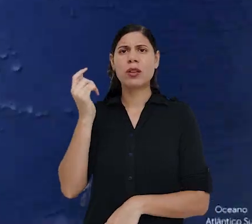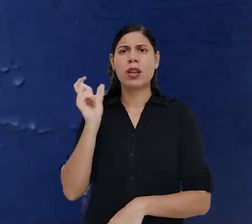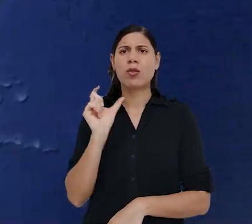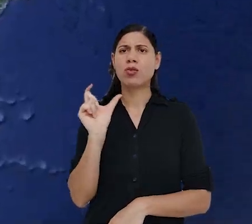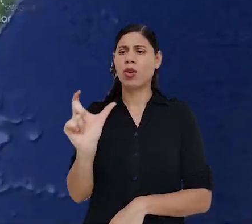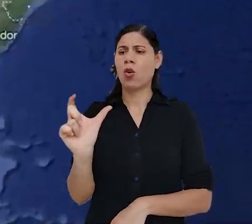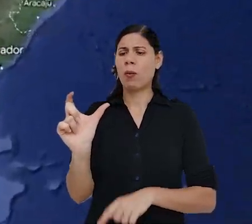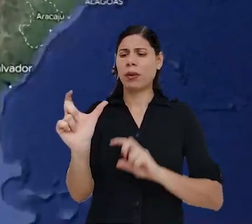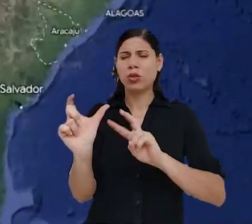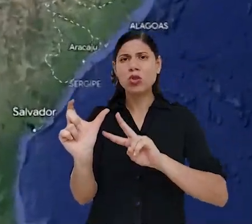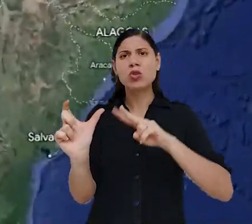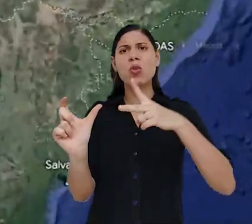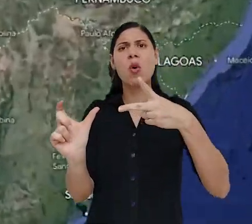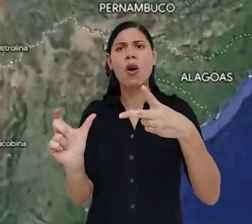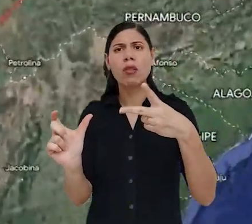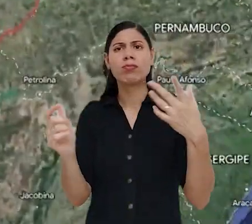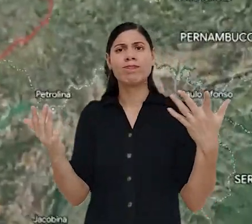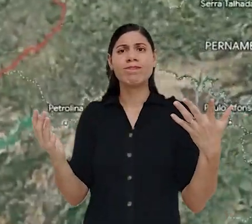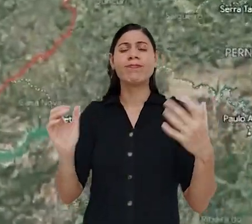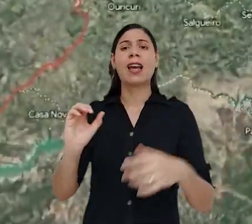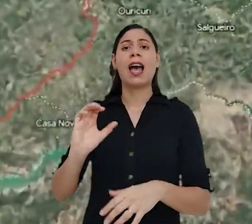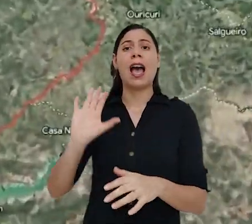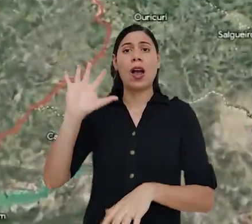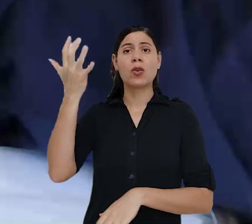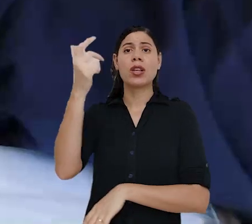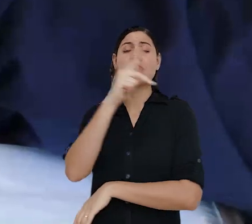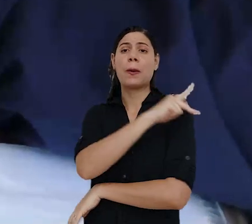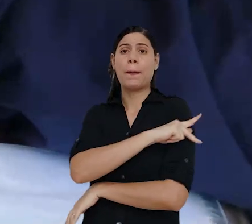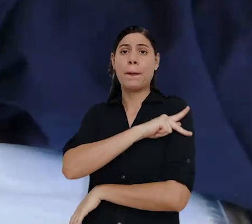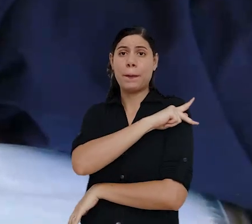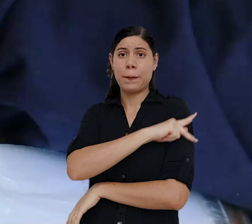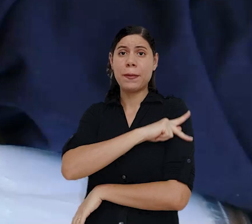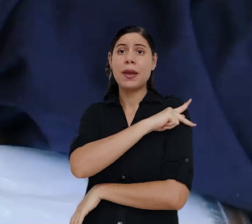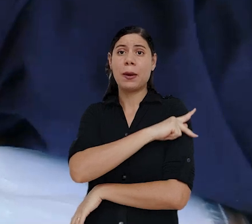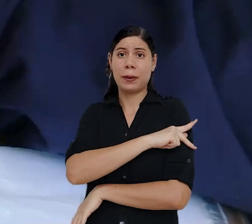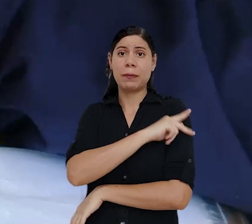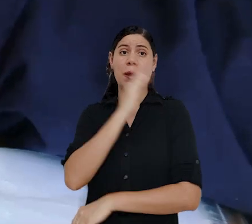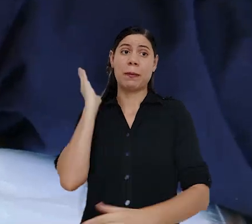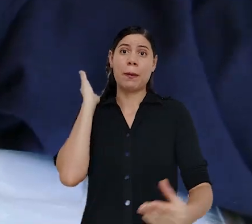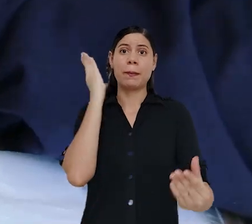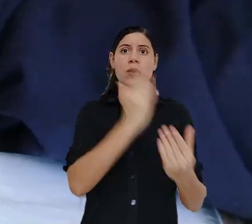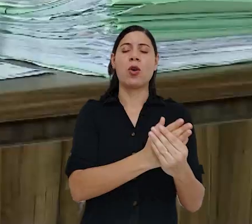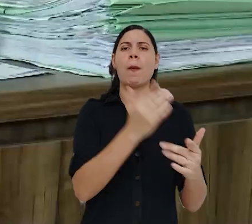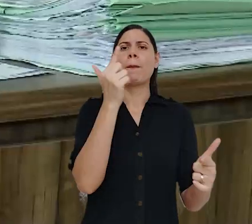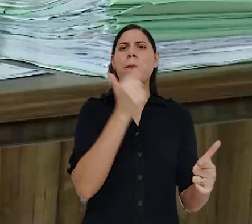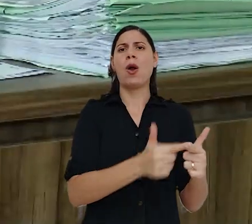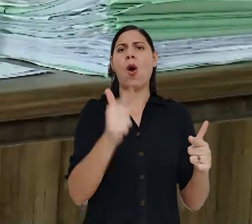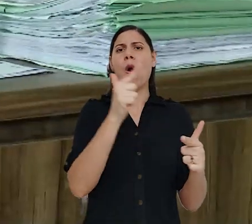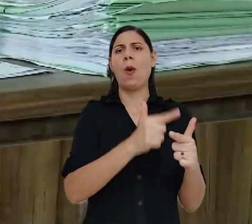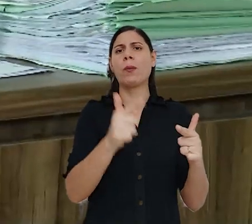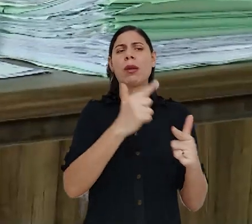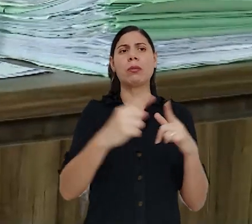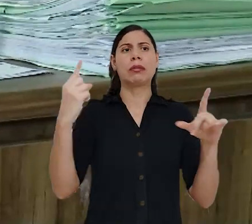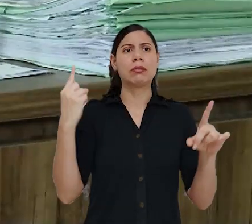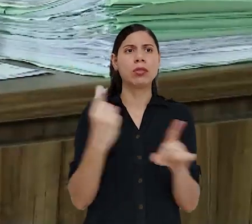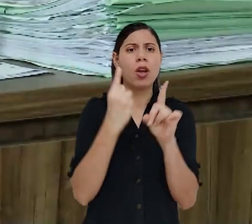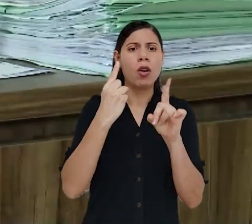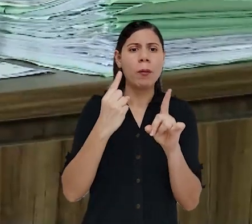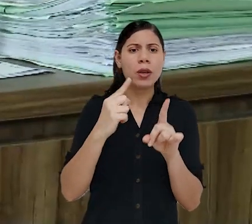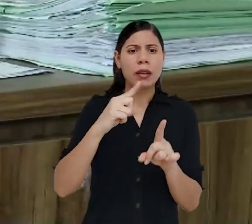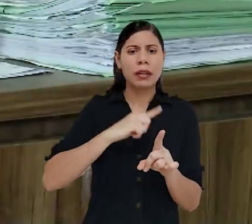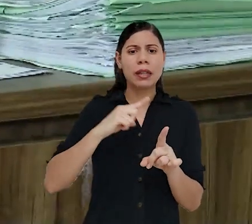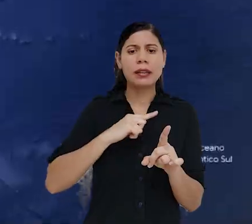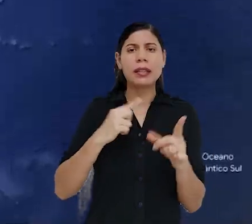duplicidade. O caso ocorreu no Piauí, quando o autor do processo começou a ter problemas e descobriu que havia